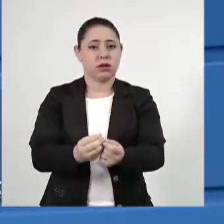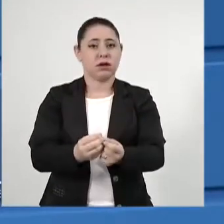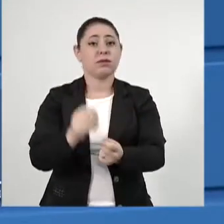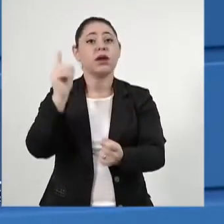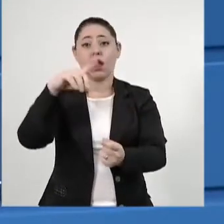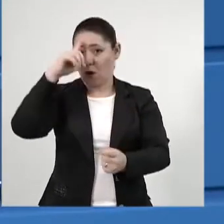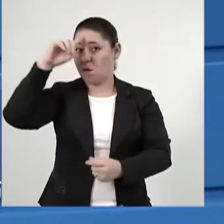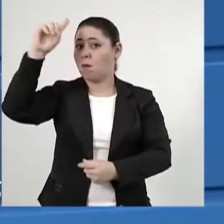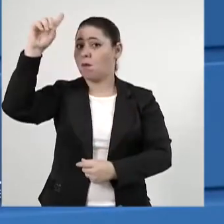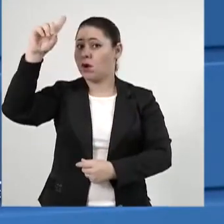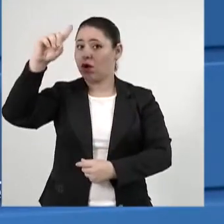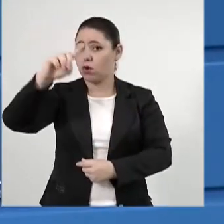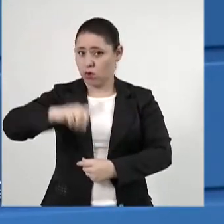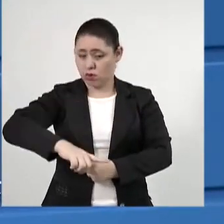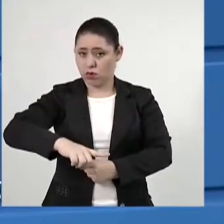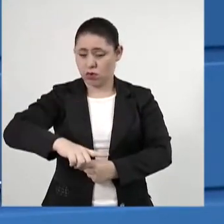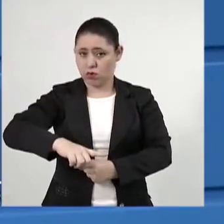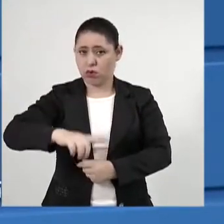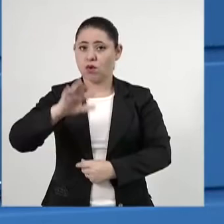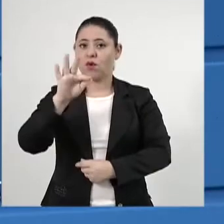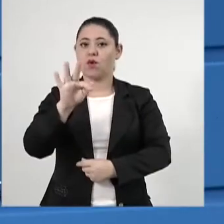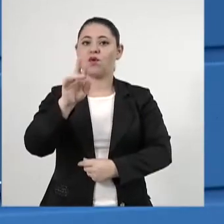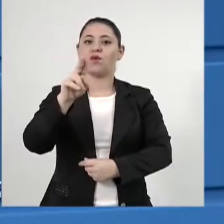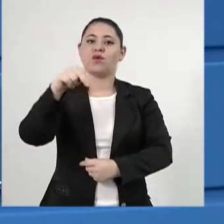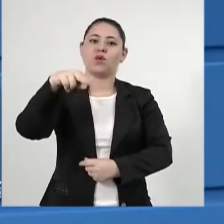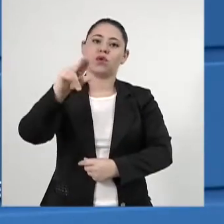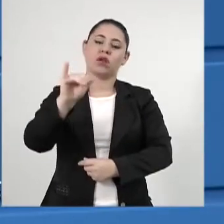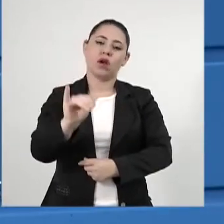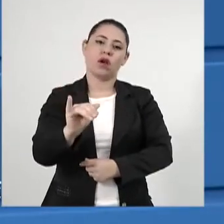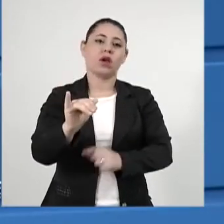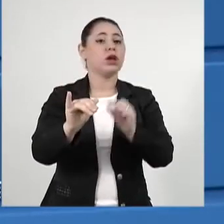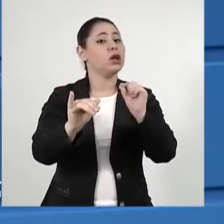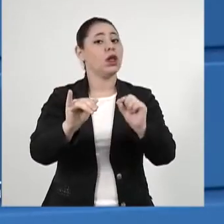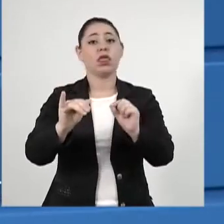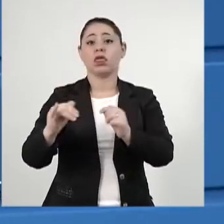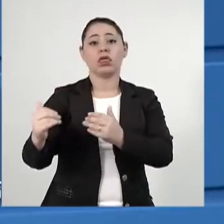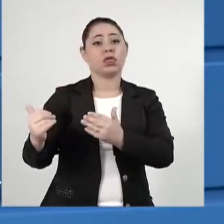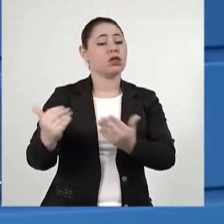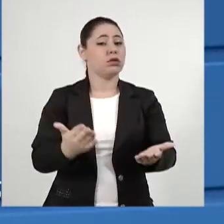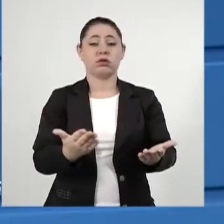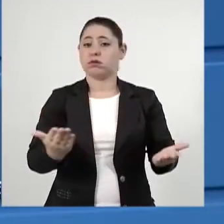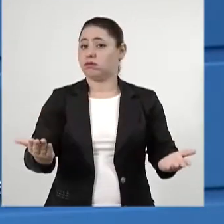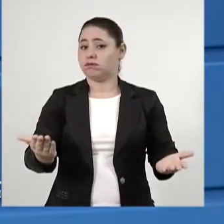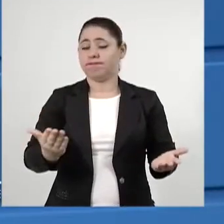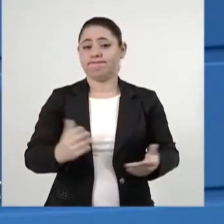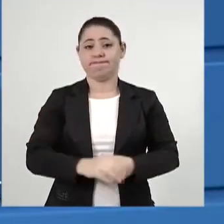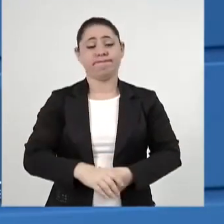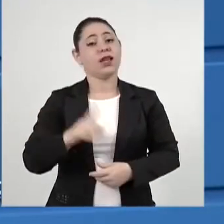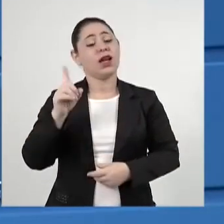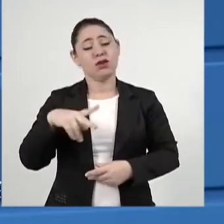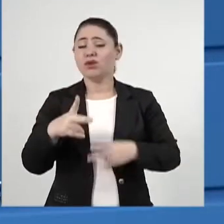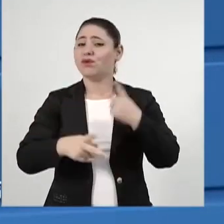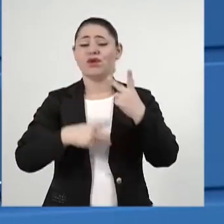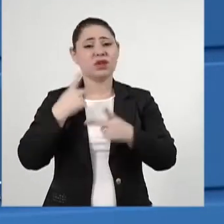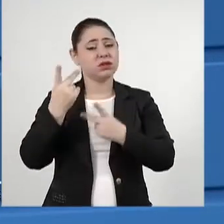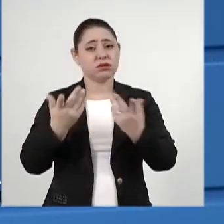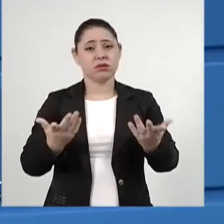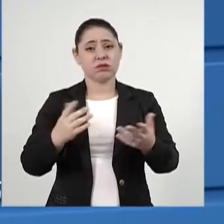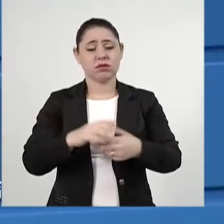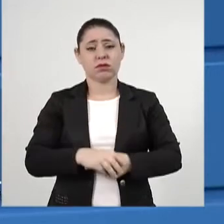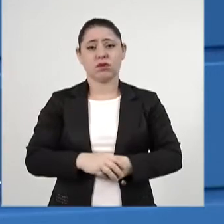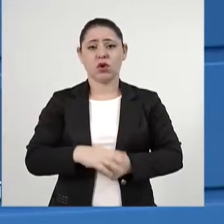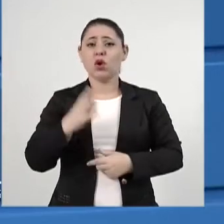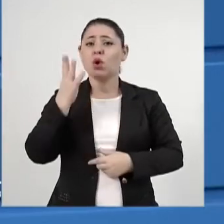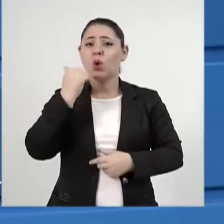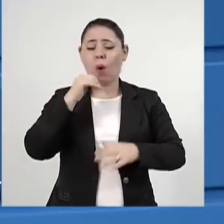uma ordem do Ministério da FUNAI para que não distribua. Quer dizer, é isso que eu estou falando, que esses